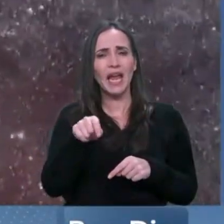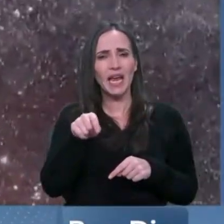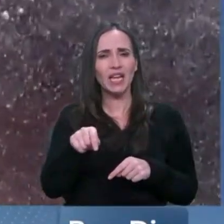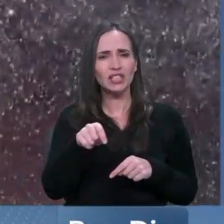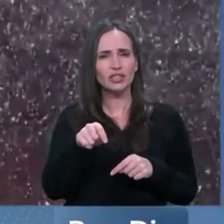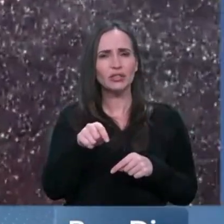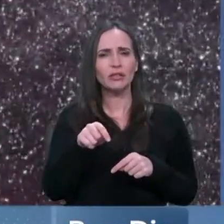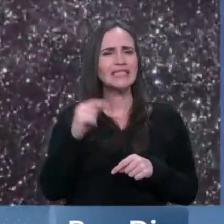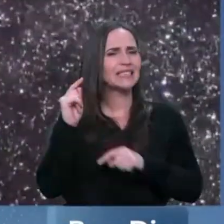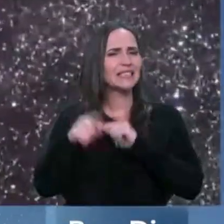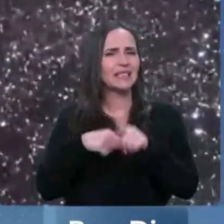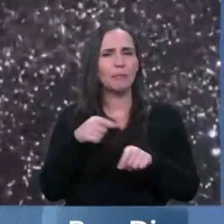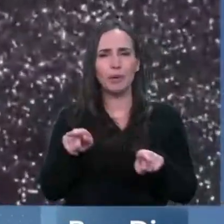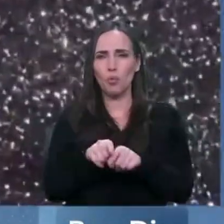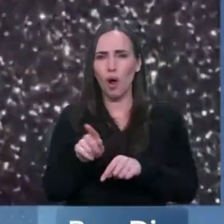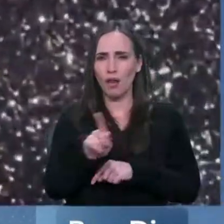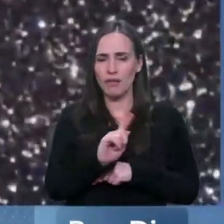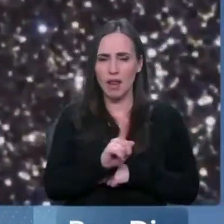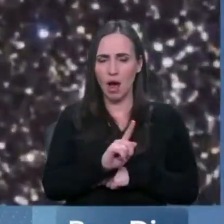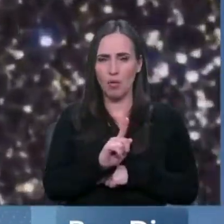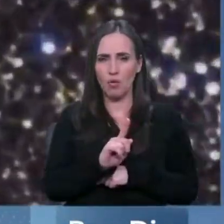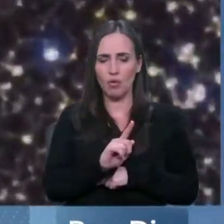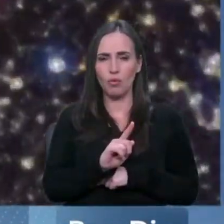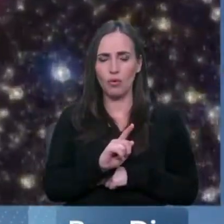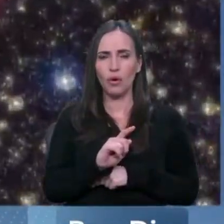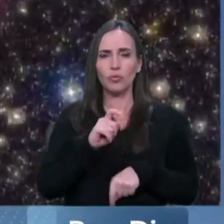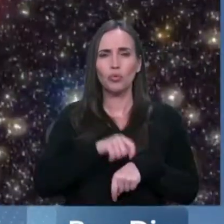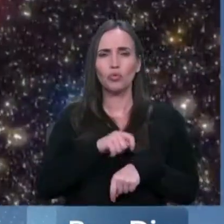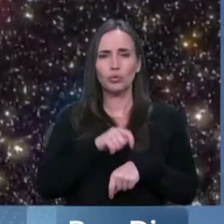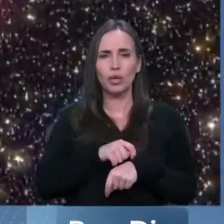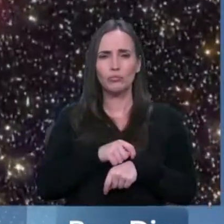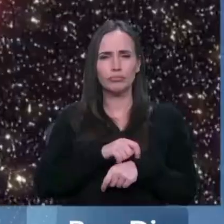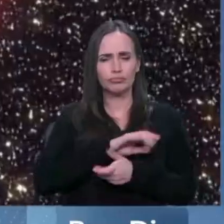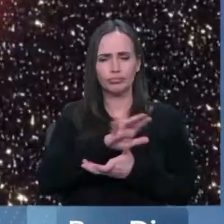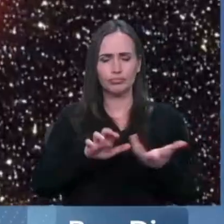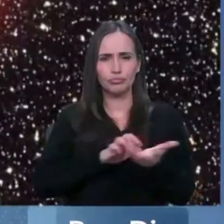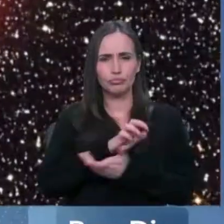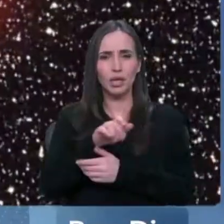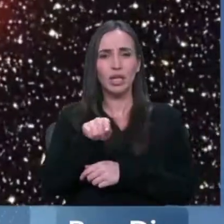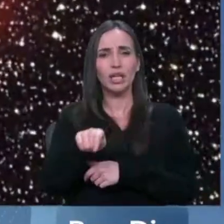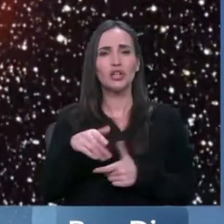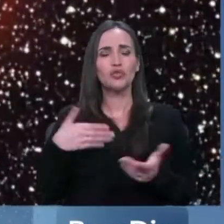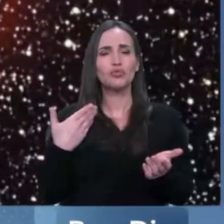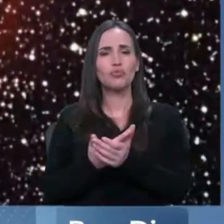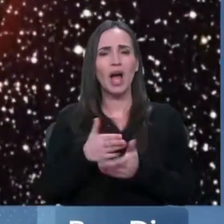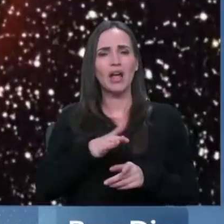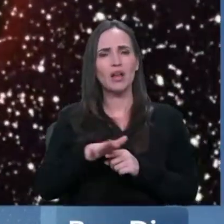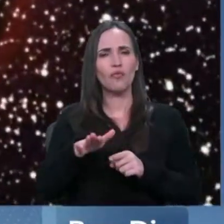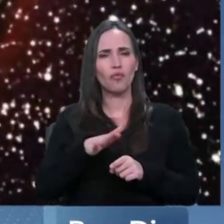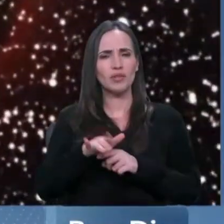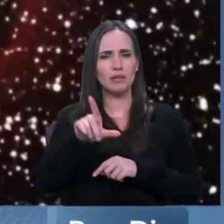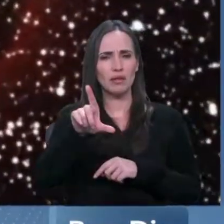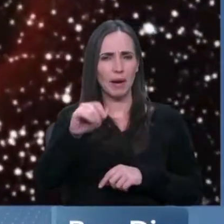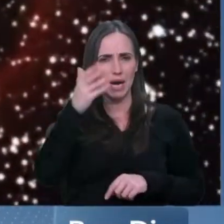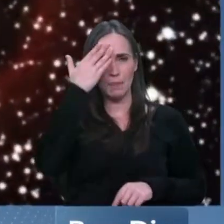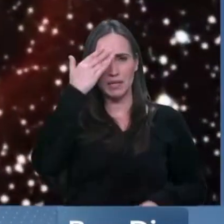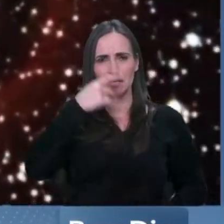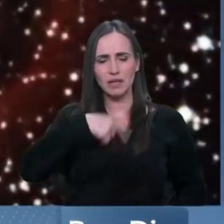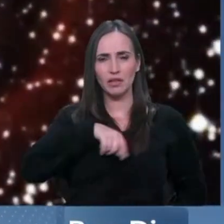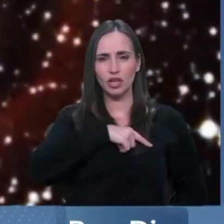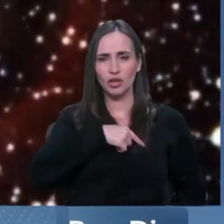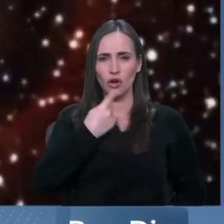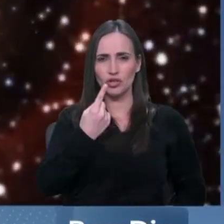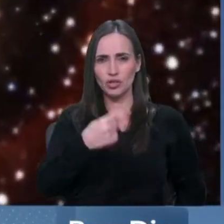constante. Aliás, é até bastante caótico ao longo do tempo. E, portanto, isso influencia também a capacidade que nós temos de